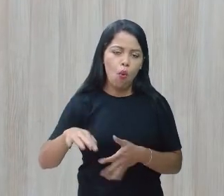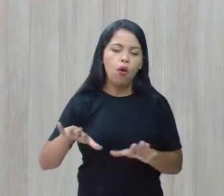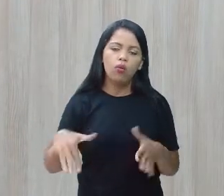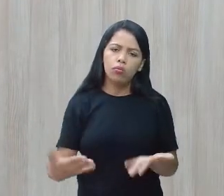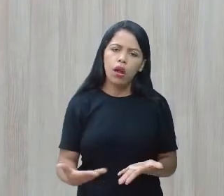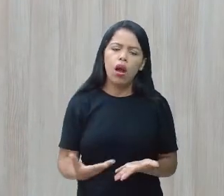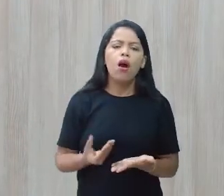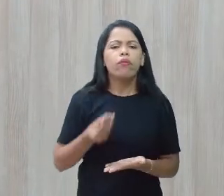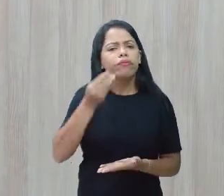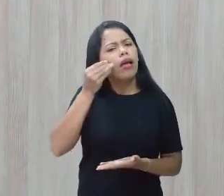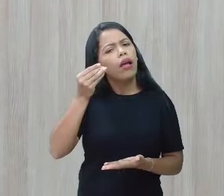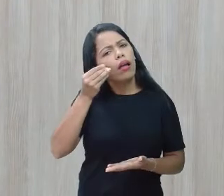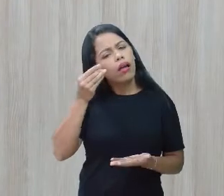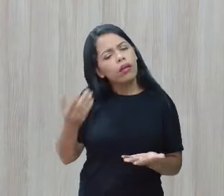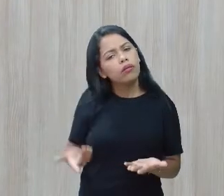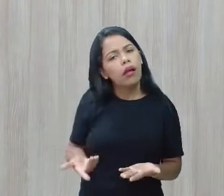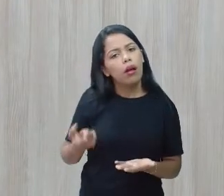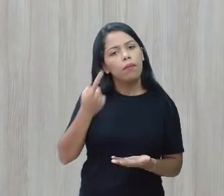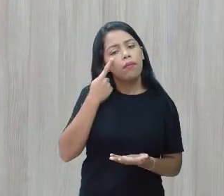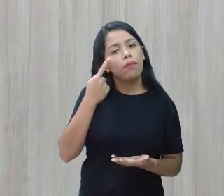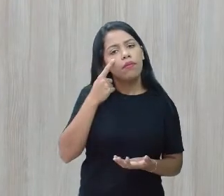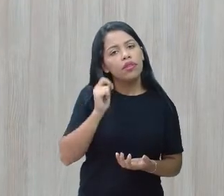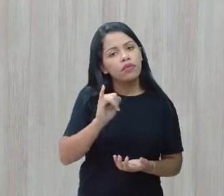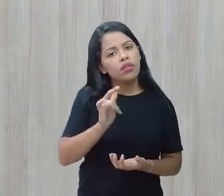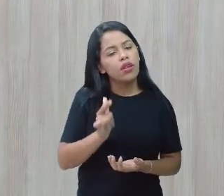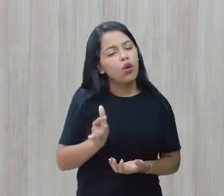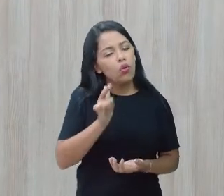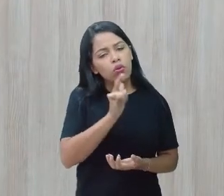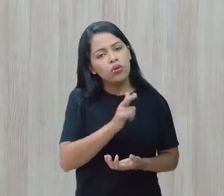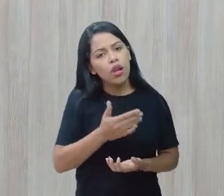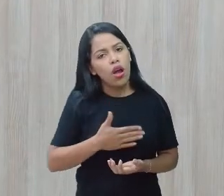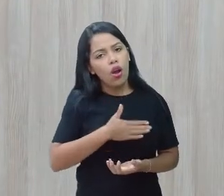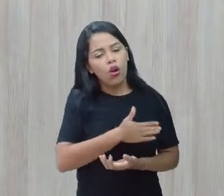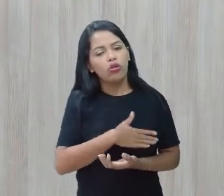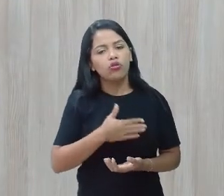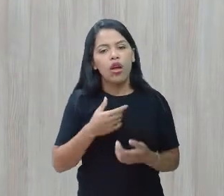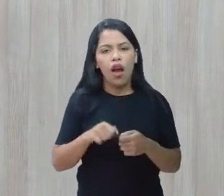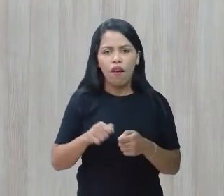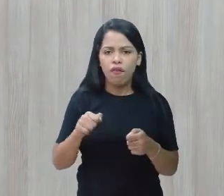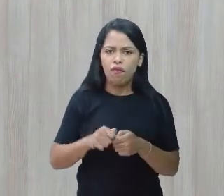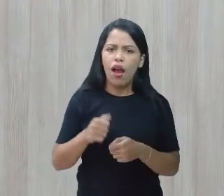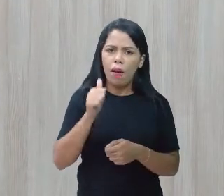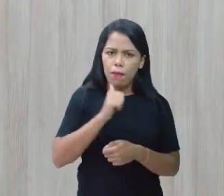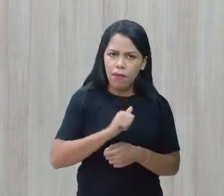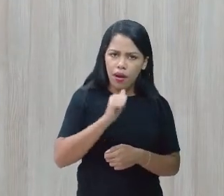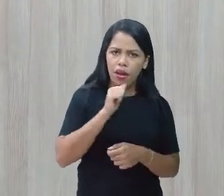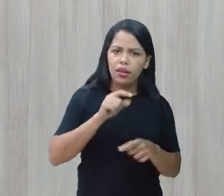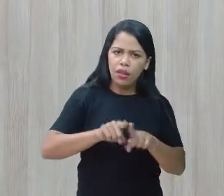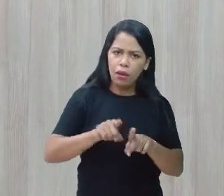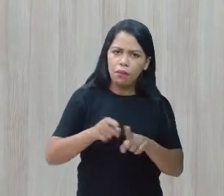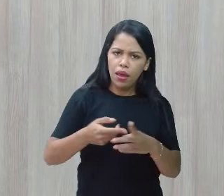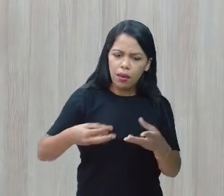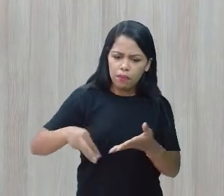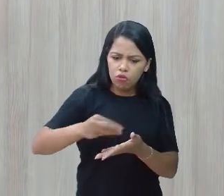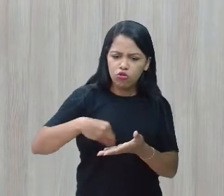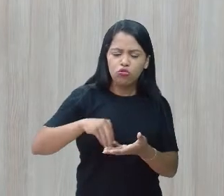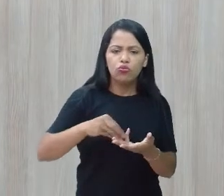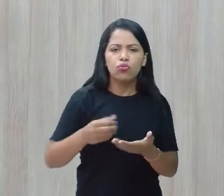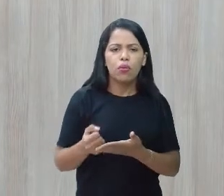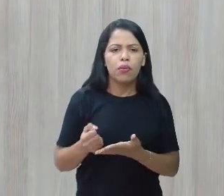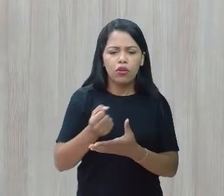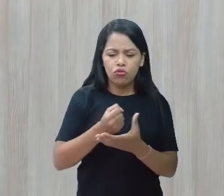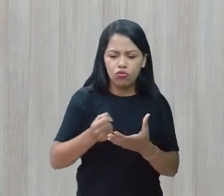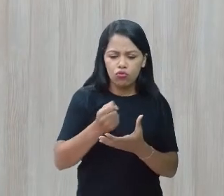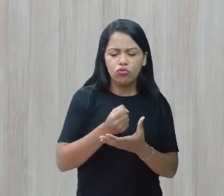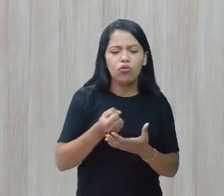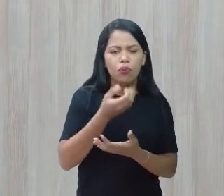Mamãe também, faz aí uma misturinha para que os filhos de vocês também comecem a saborear. Trocar a